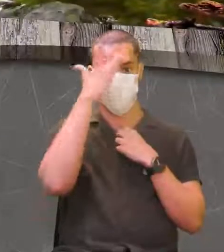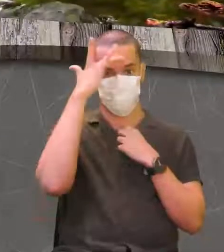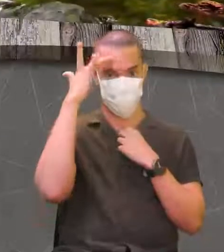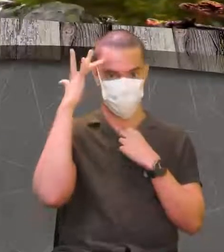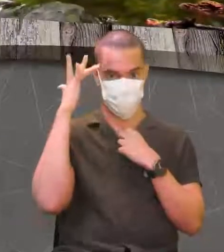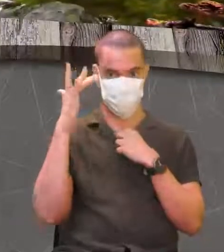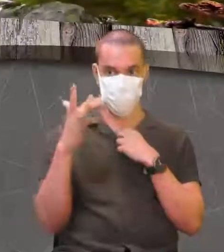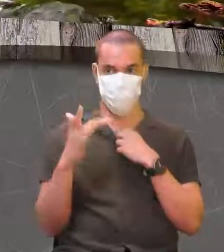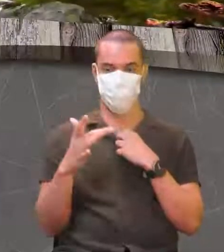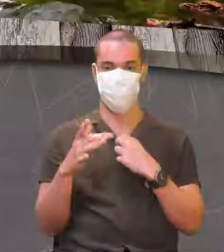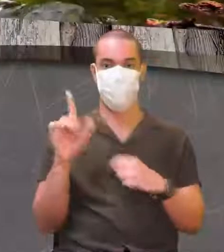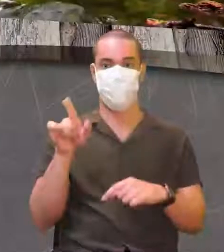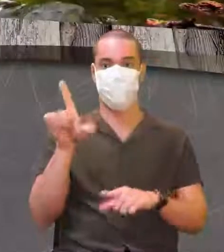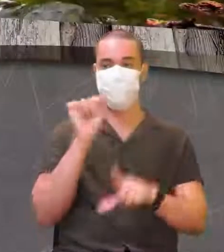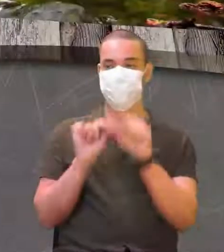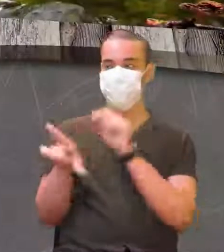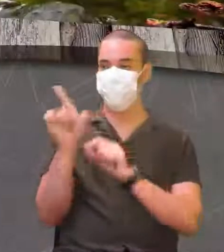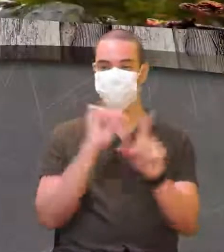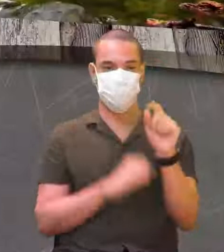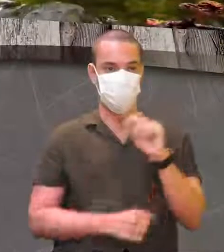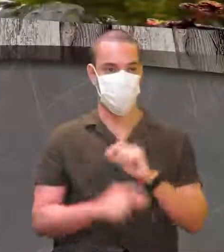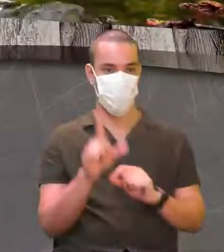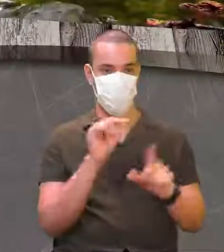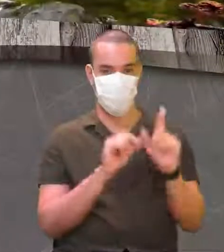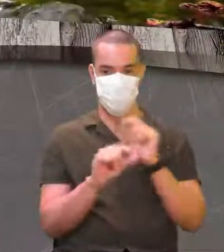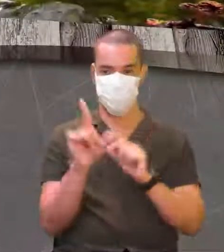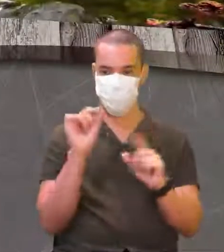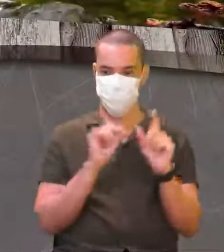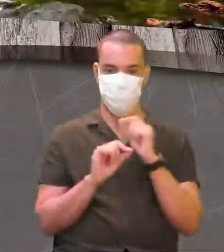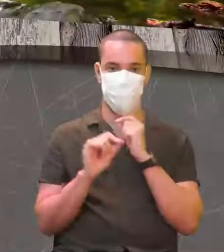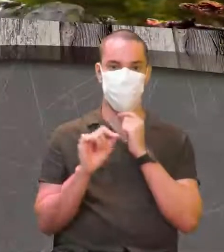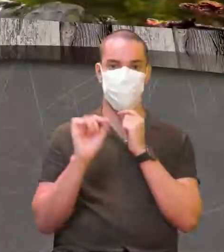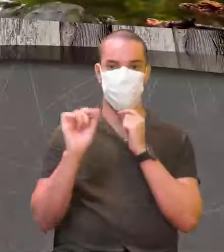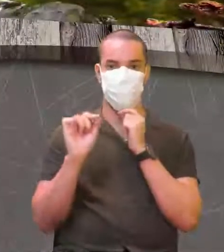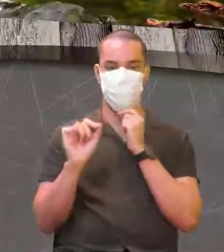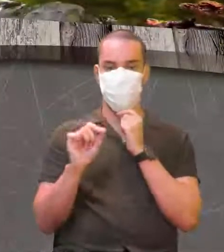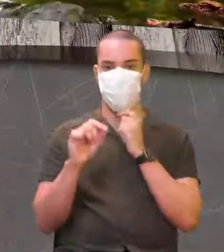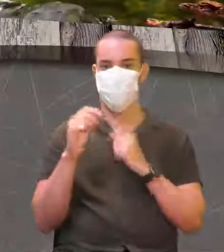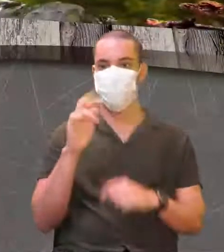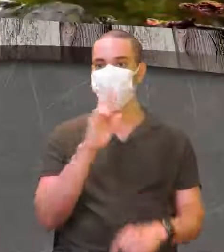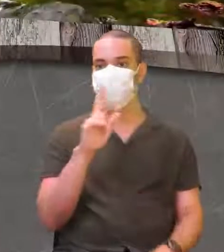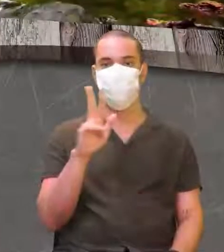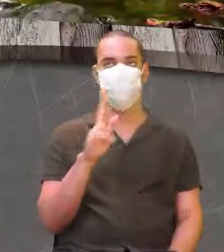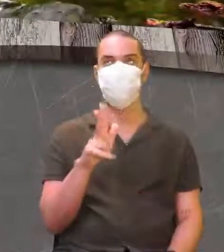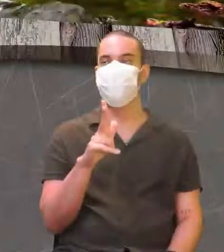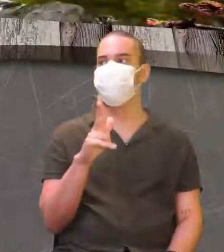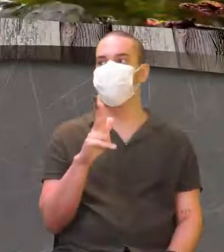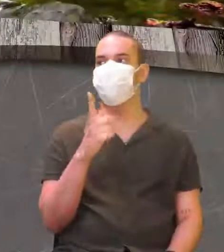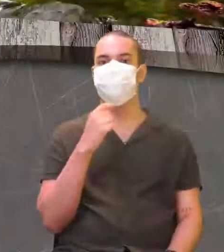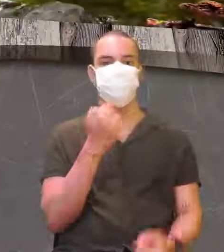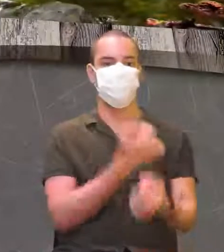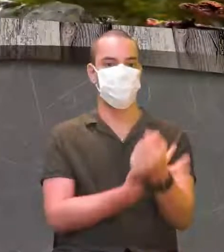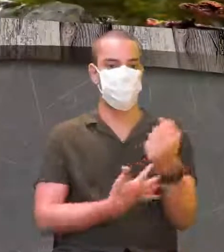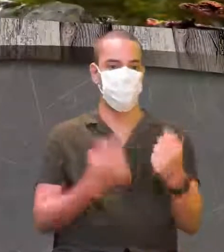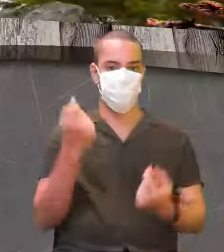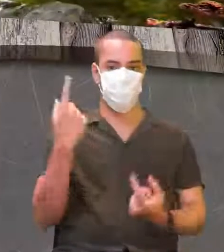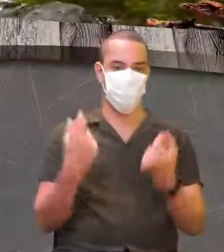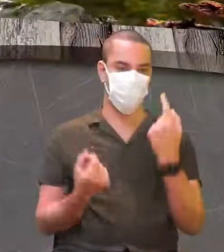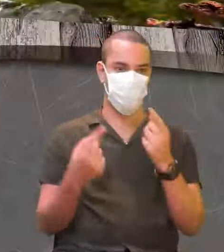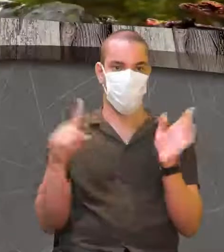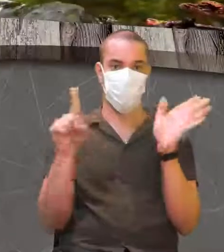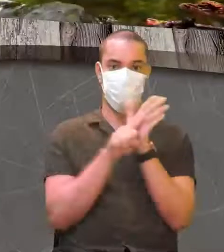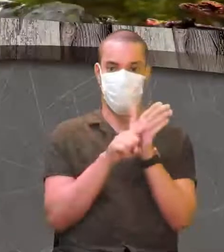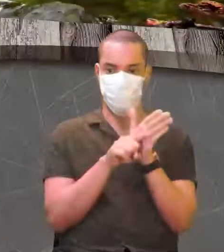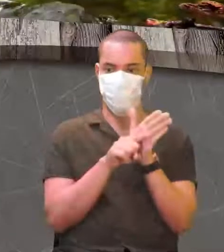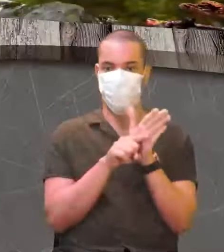ele não é um sangue, né, ele é seleto, né? Ele não é o sangue raro, digamos assim, é o negativo, ou